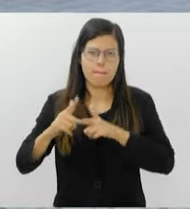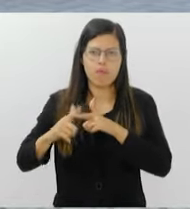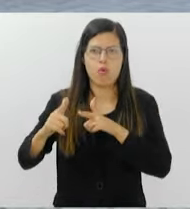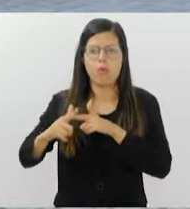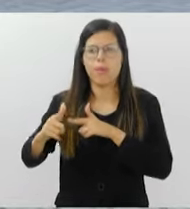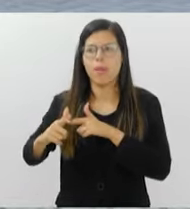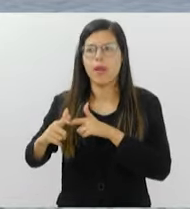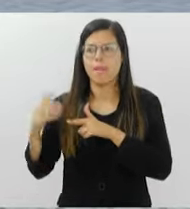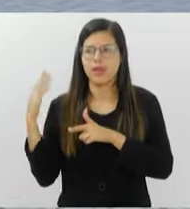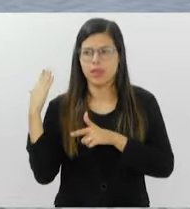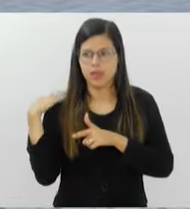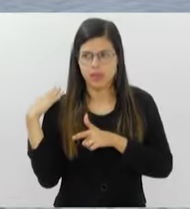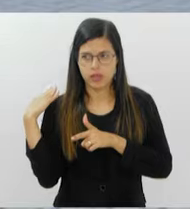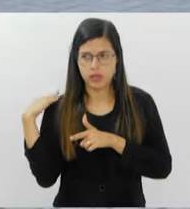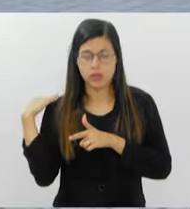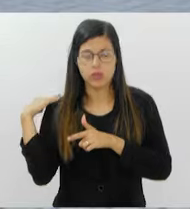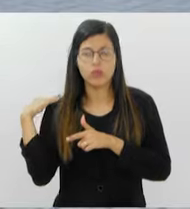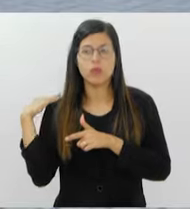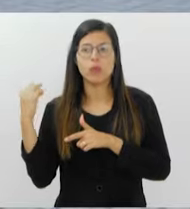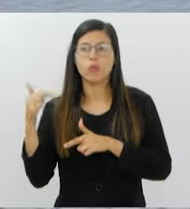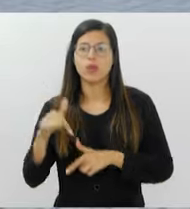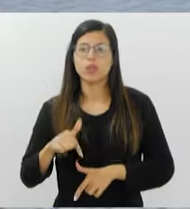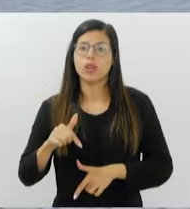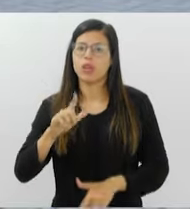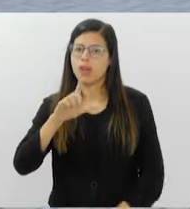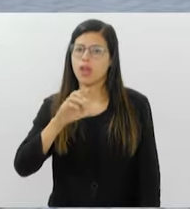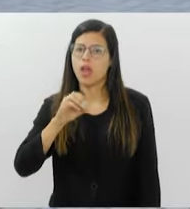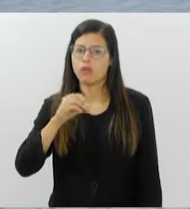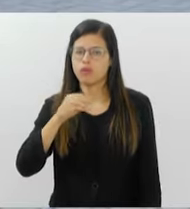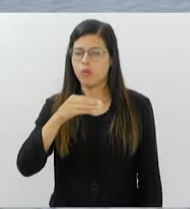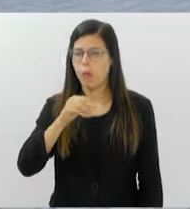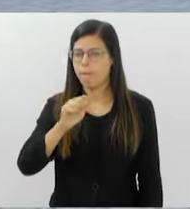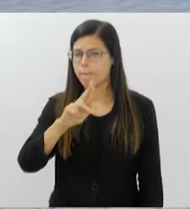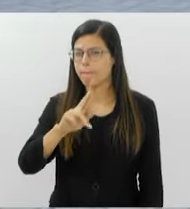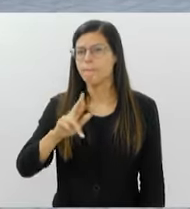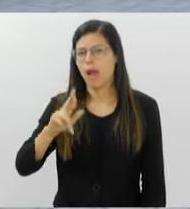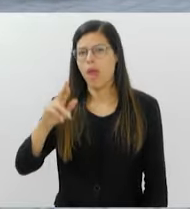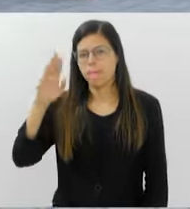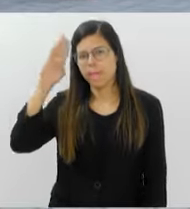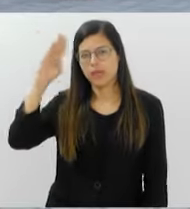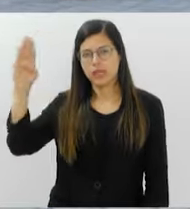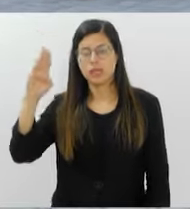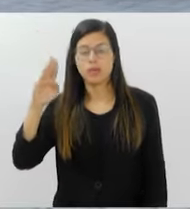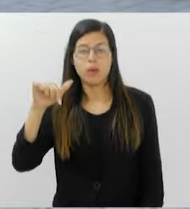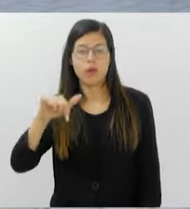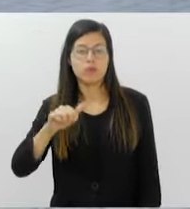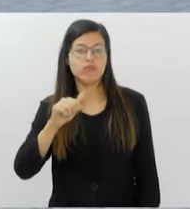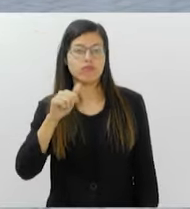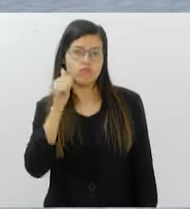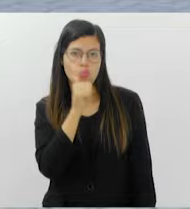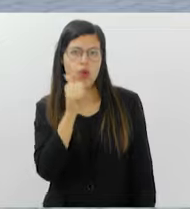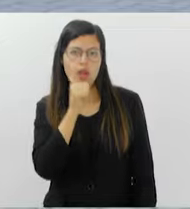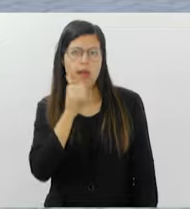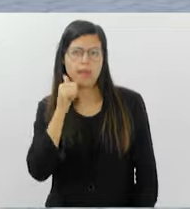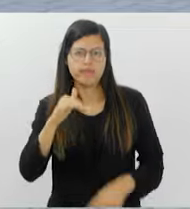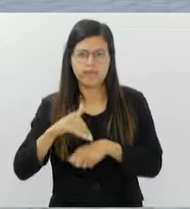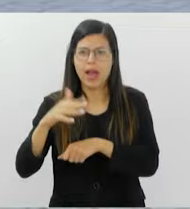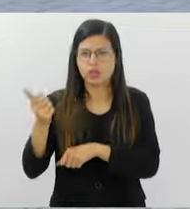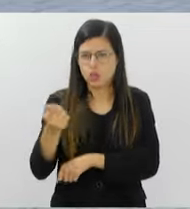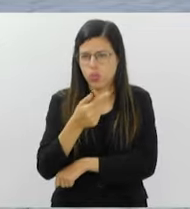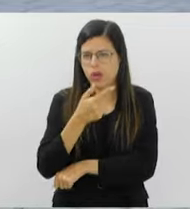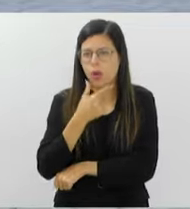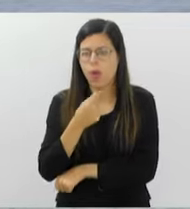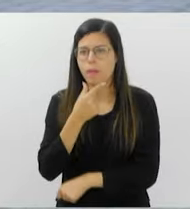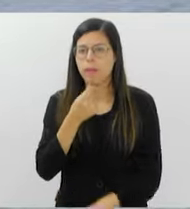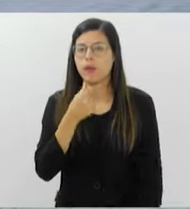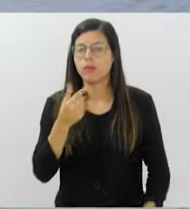coluna e a dor na região lombar é a mais frequente e acomete aí a maioria das mulheres em relação aos homens. Hoje a gente conversa com